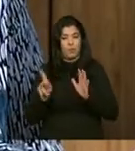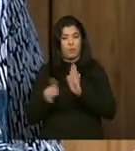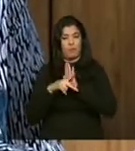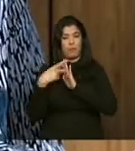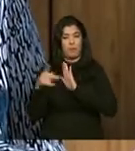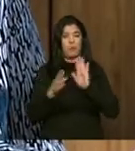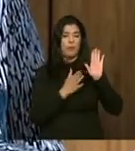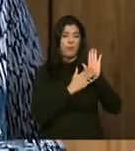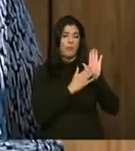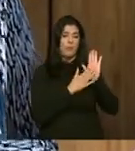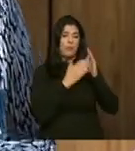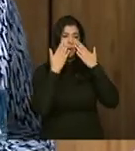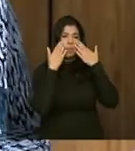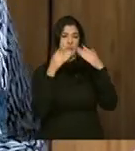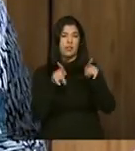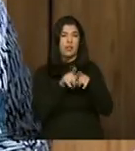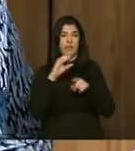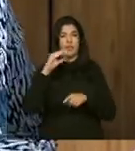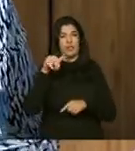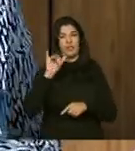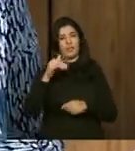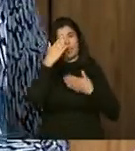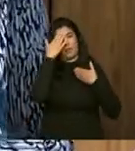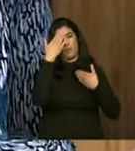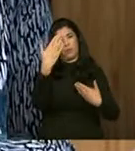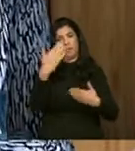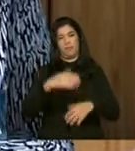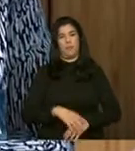com as propostas apresentadas pela CNI. Obrigada.